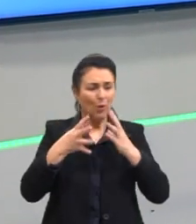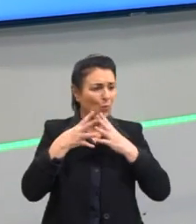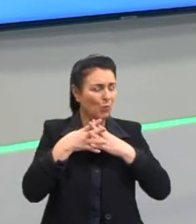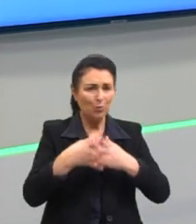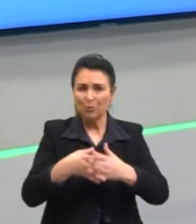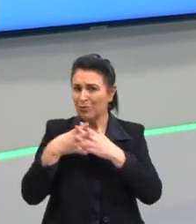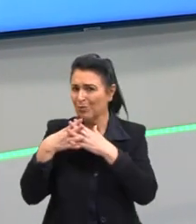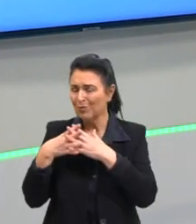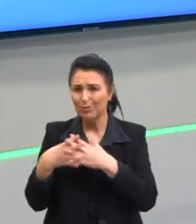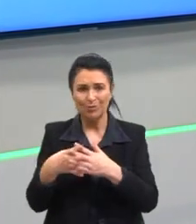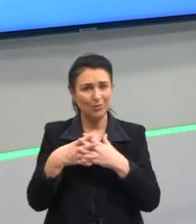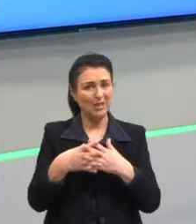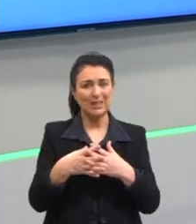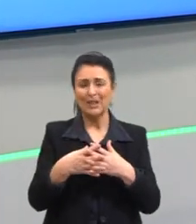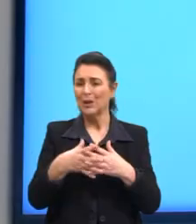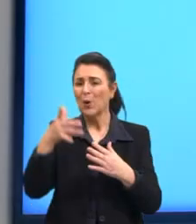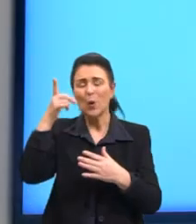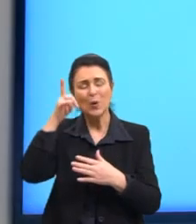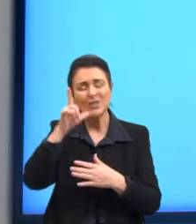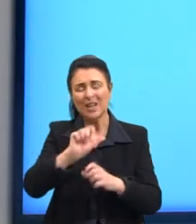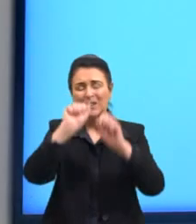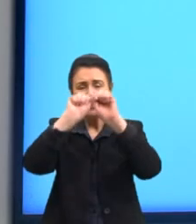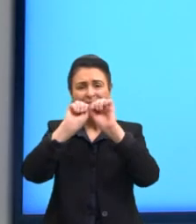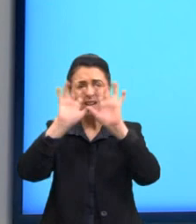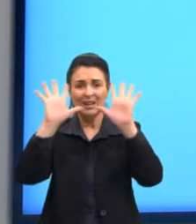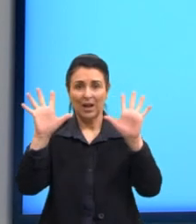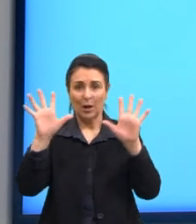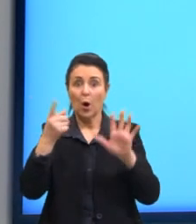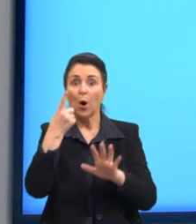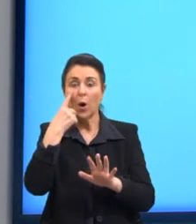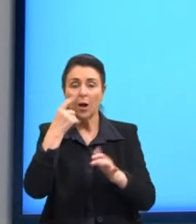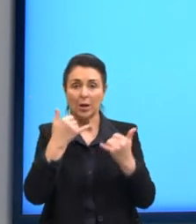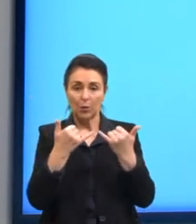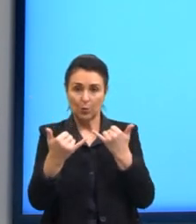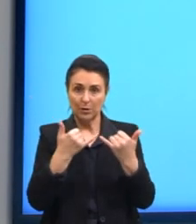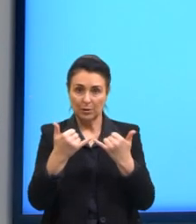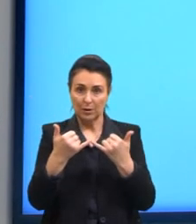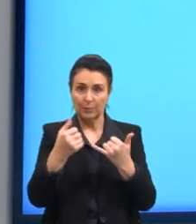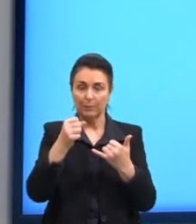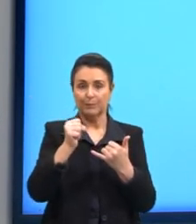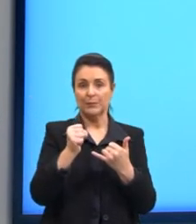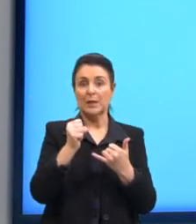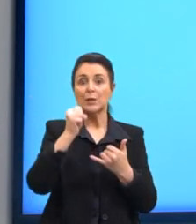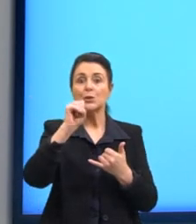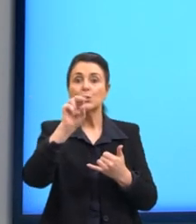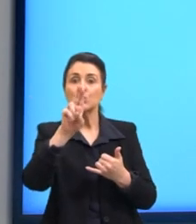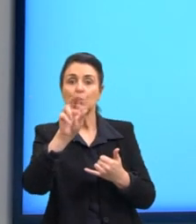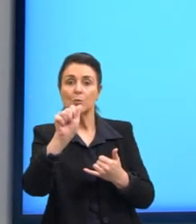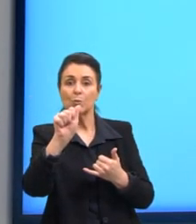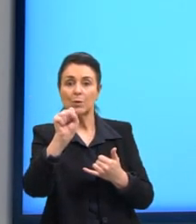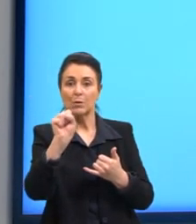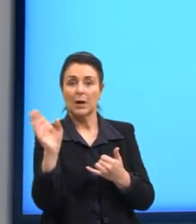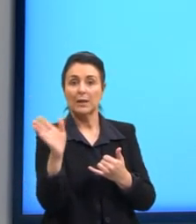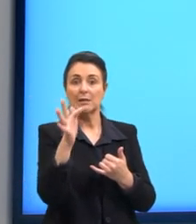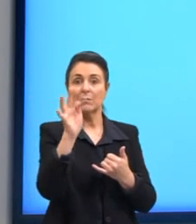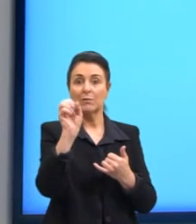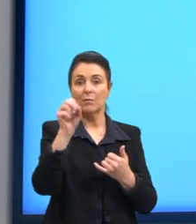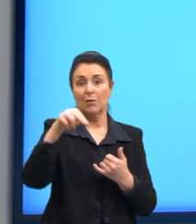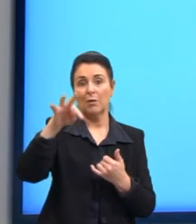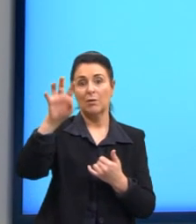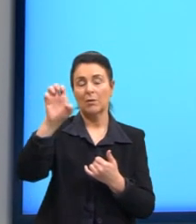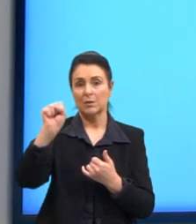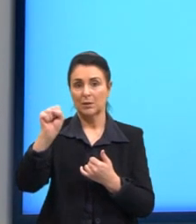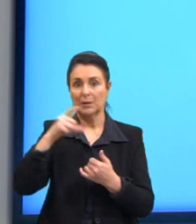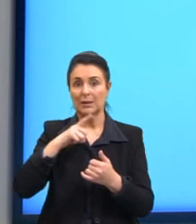embolada reparem aqui nesse exemplo suas fontes lá onde eu tenho o